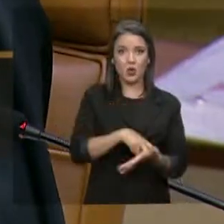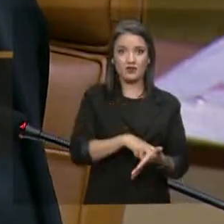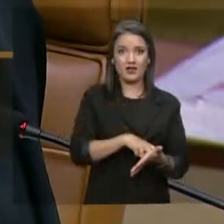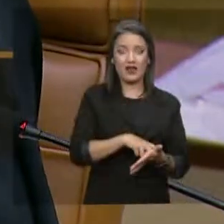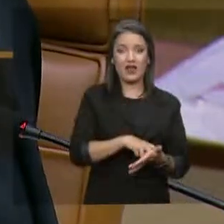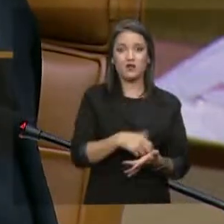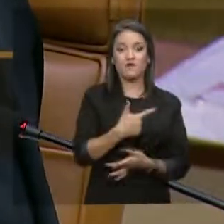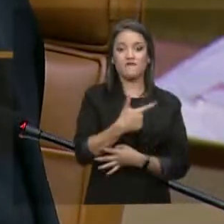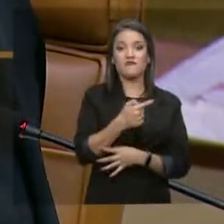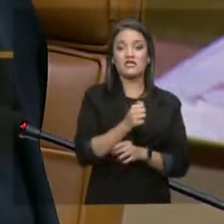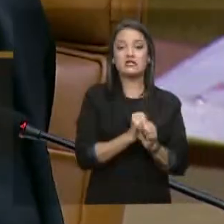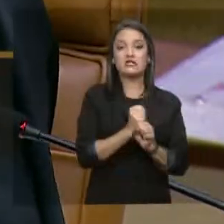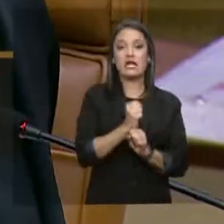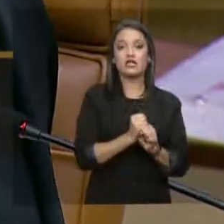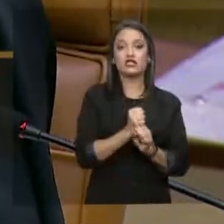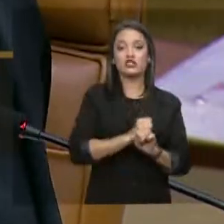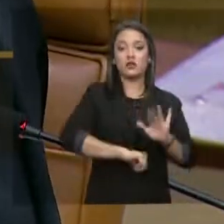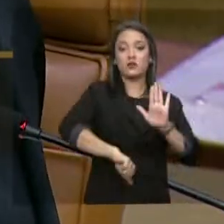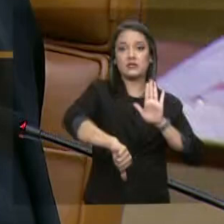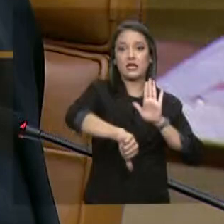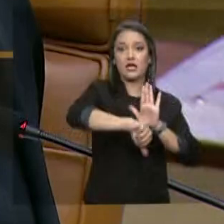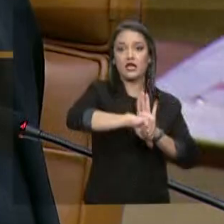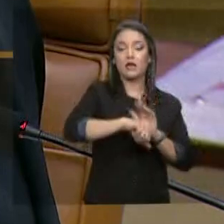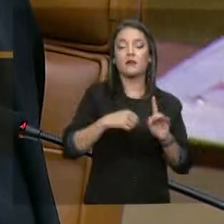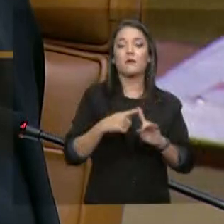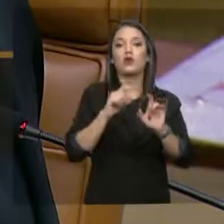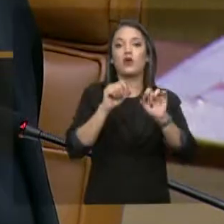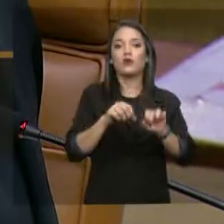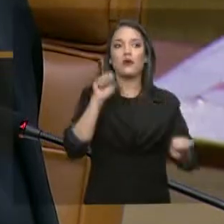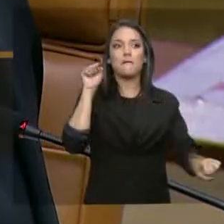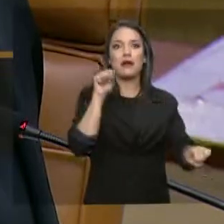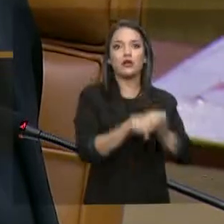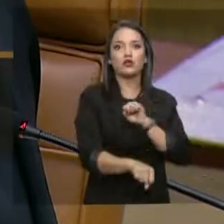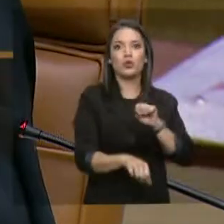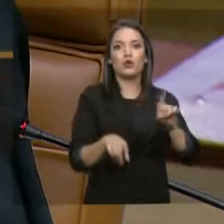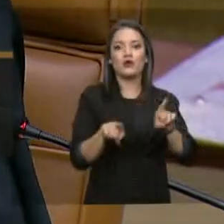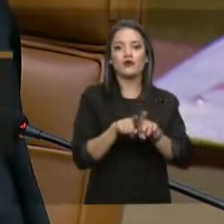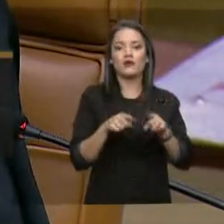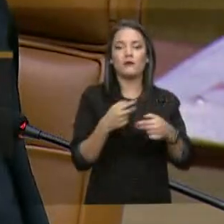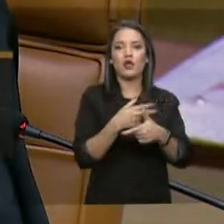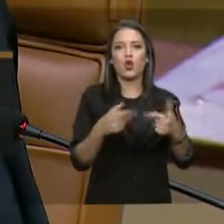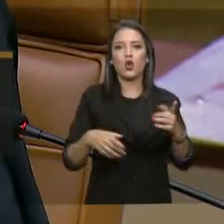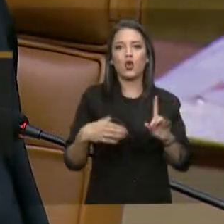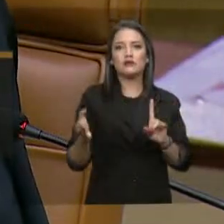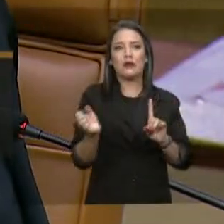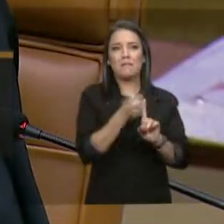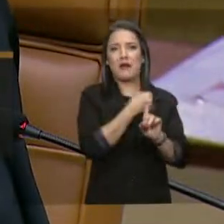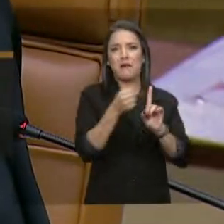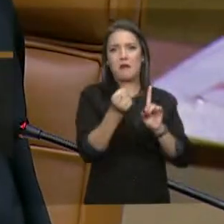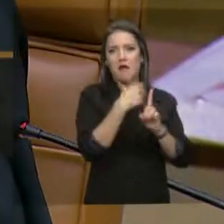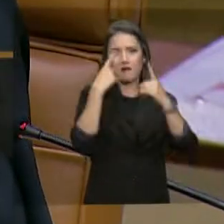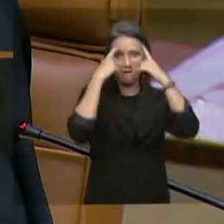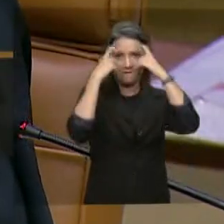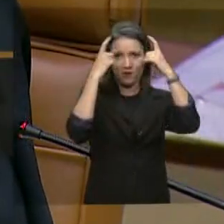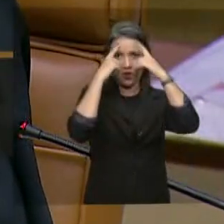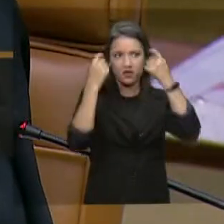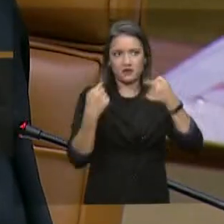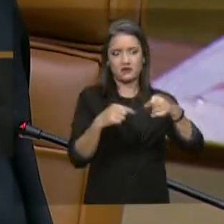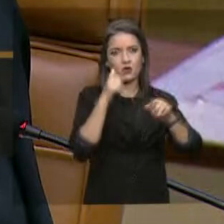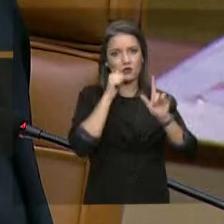de homicídio e acesso carnal violento praticados contra a vítima Nancy Mestre.